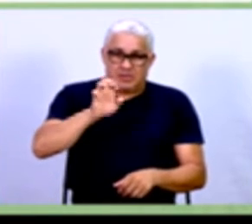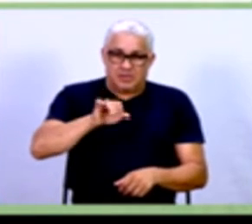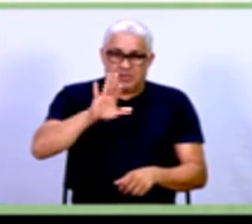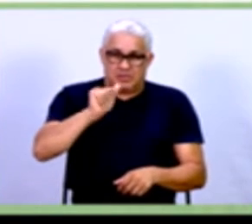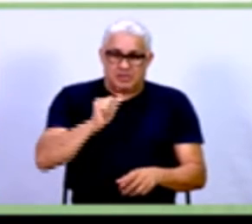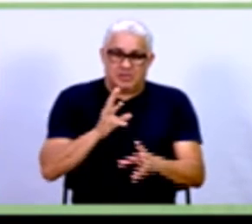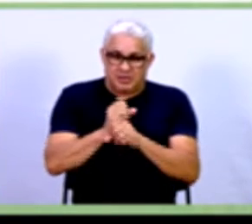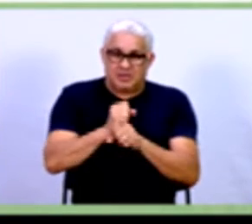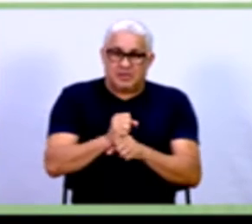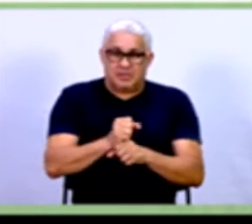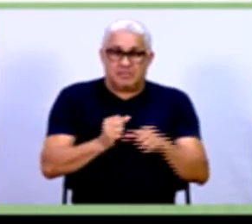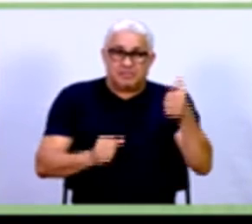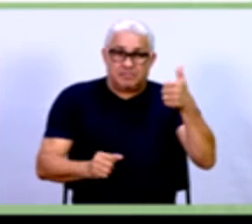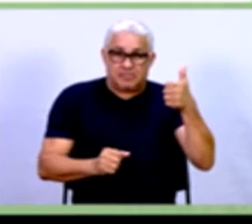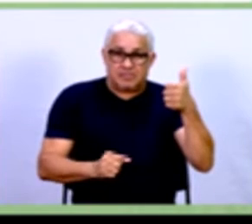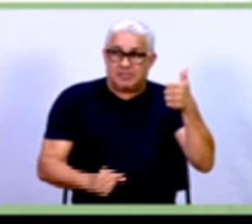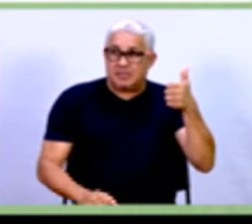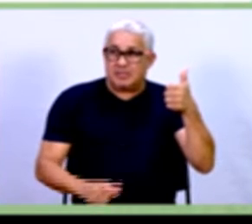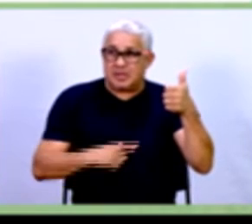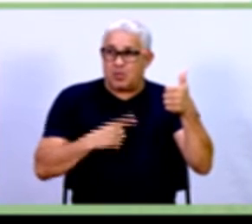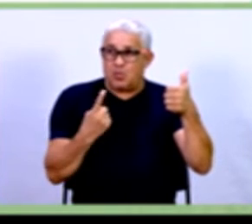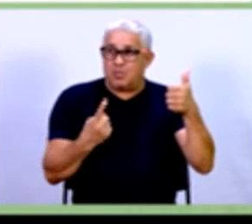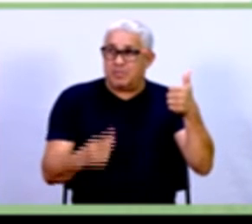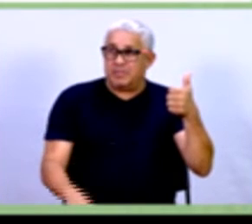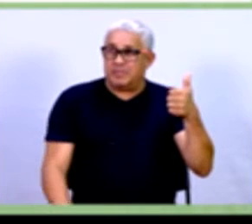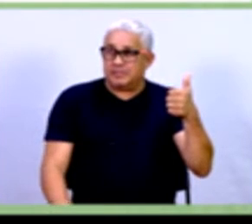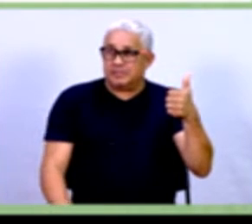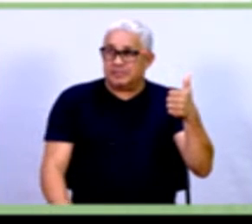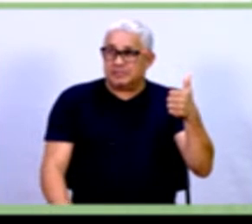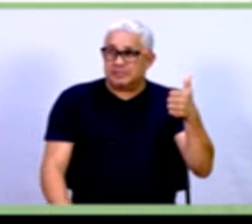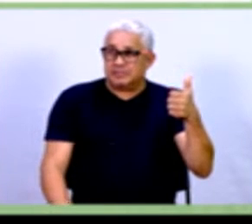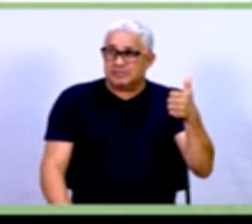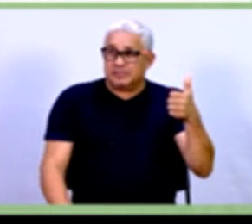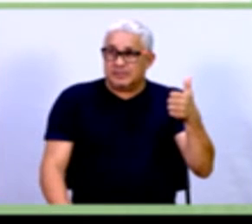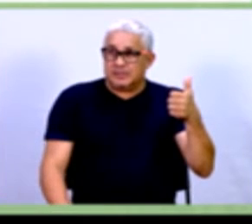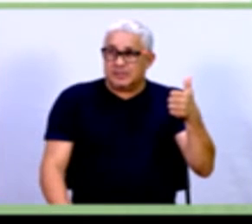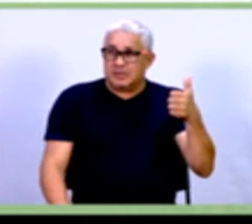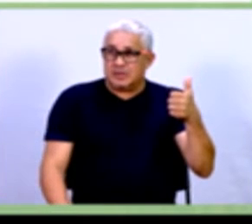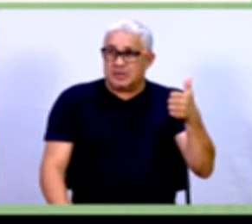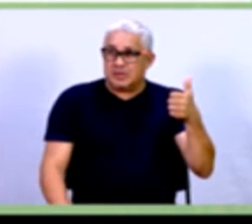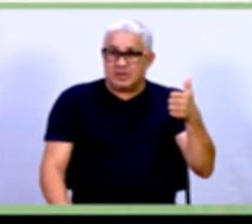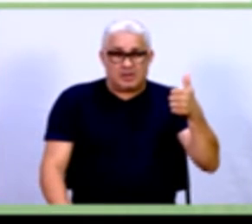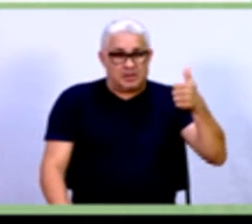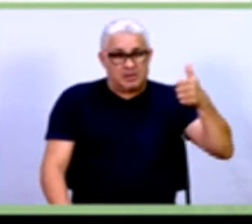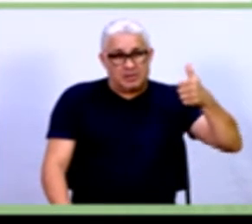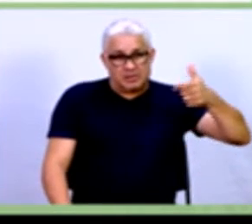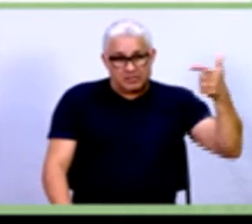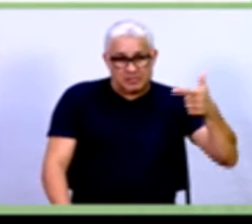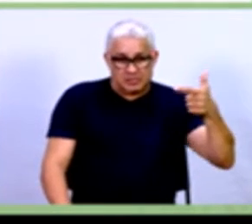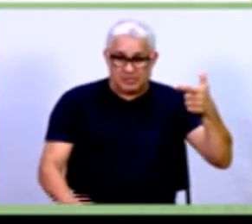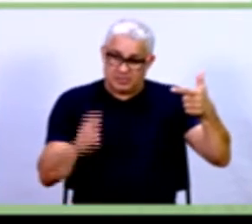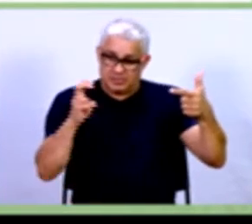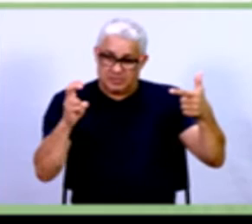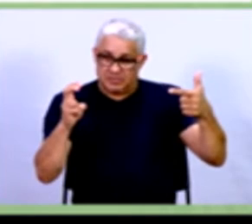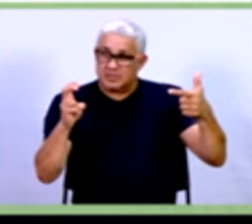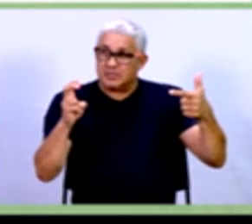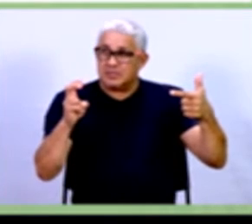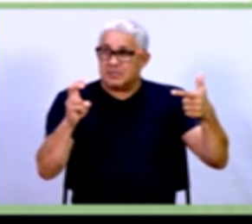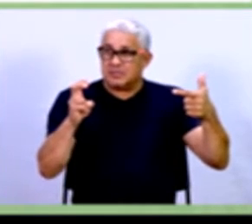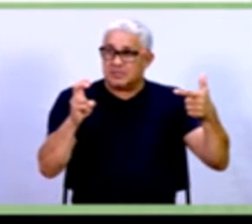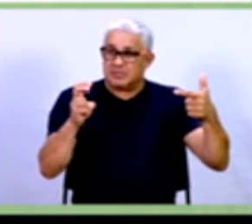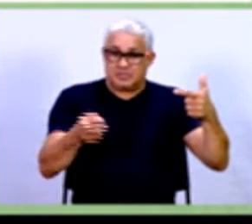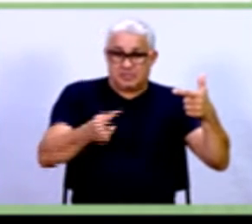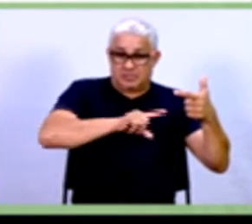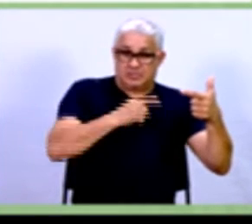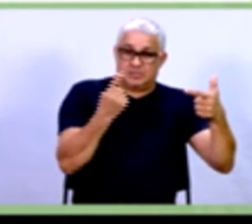Aqui na minha primeira frequência não é 1, então a frequência acumulada vai ser 1. Aqui a minha segunda frequência é 5, a anterior é